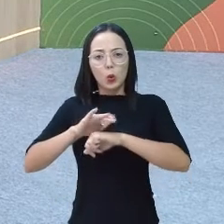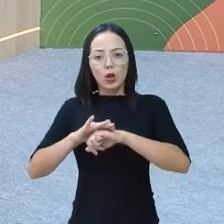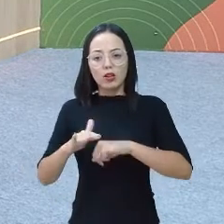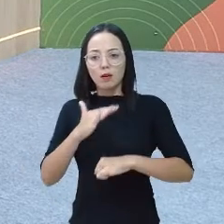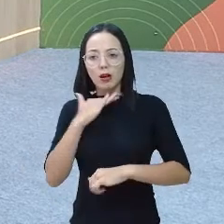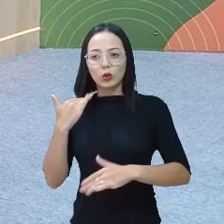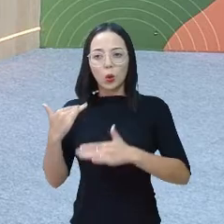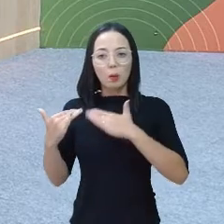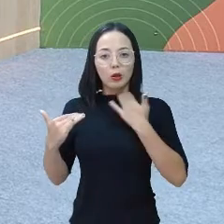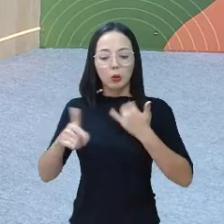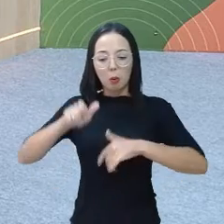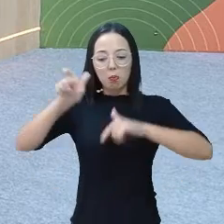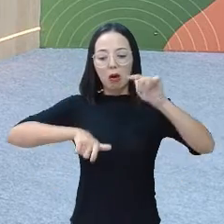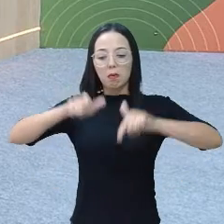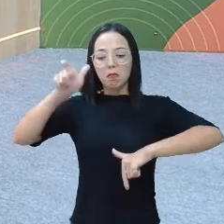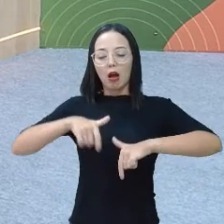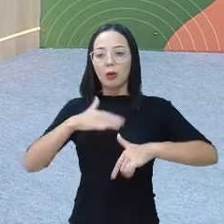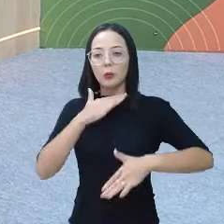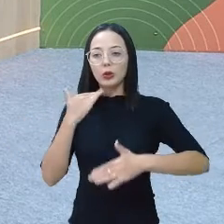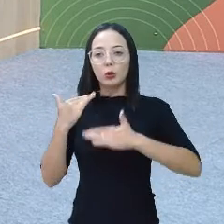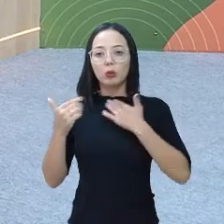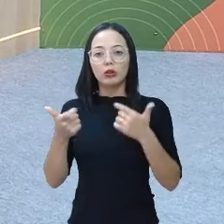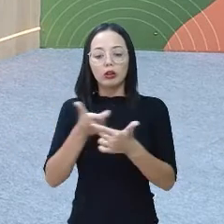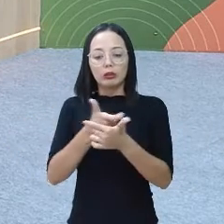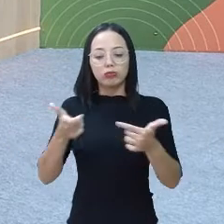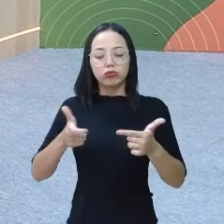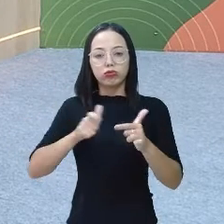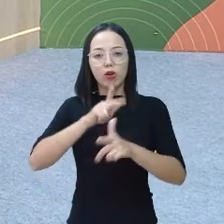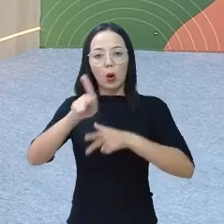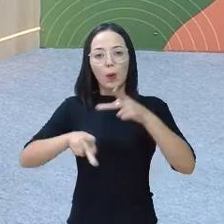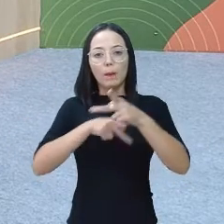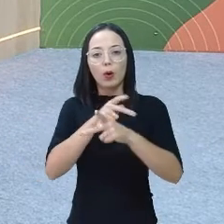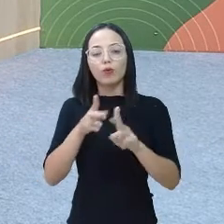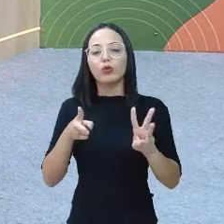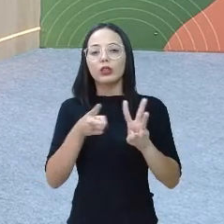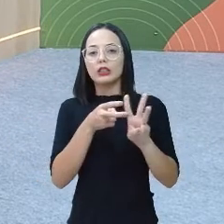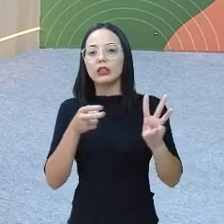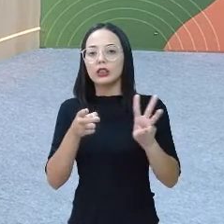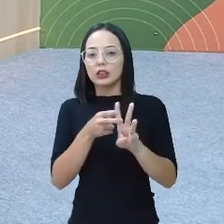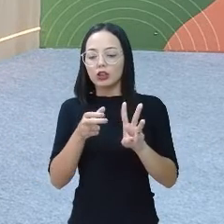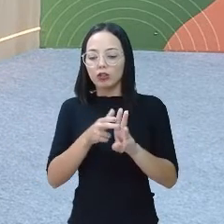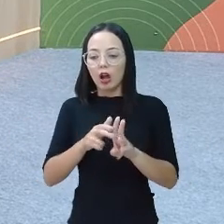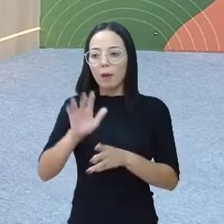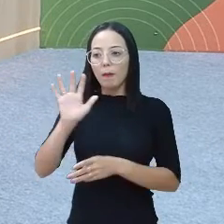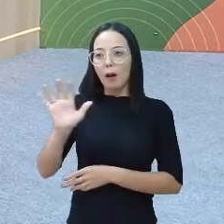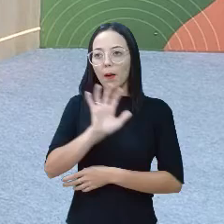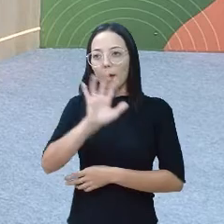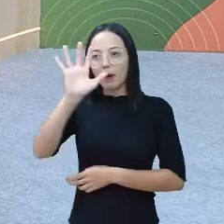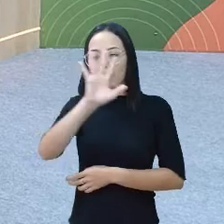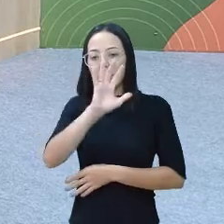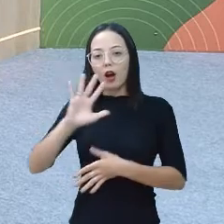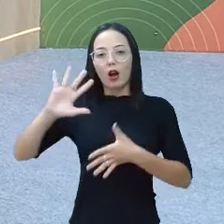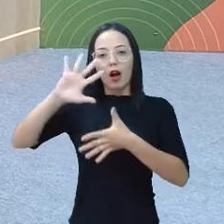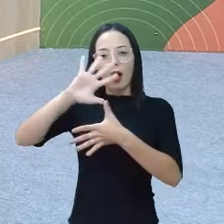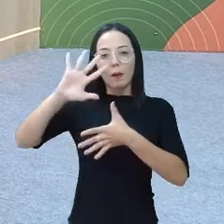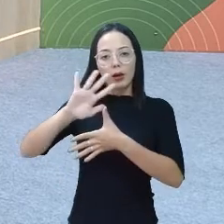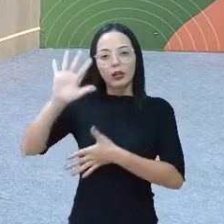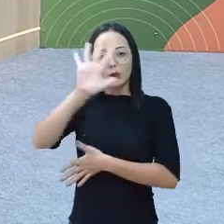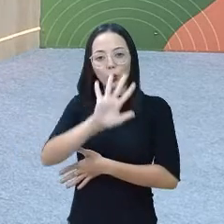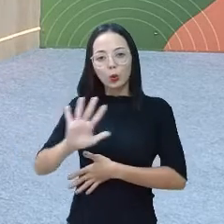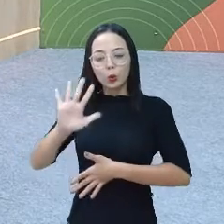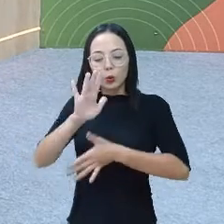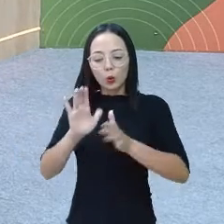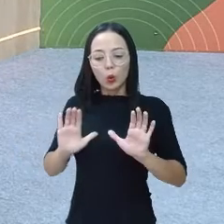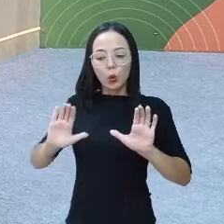mortal, né, e vitimou grandes populações indígenas em várias partes da América. Então, tribos